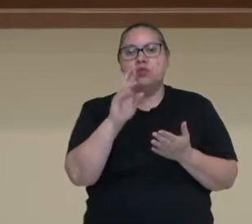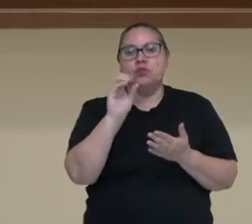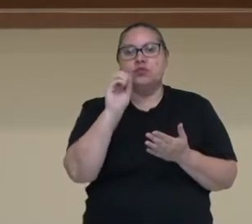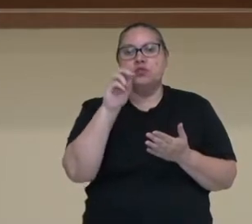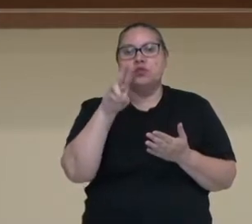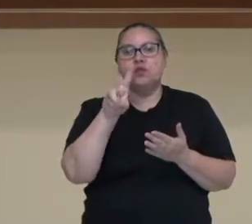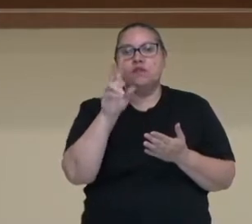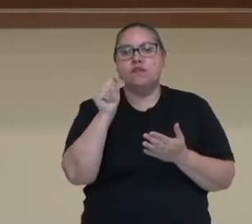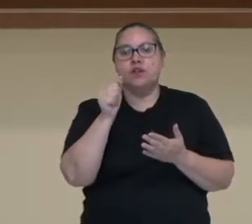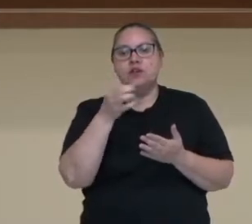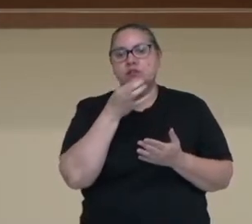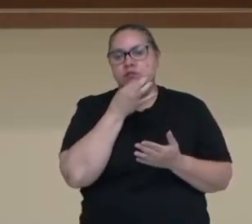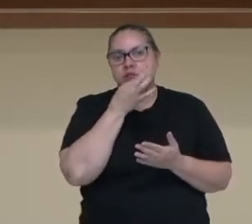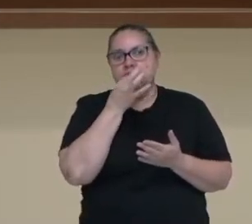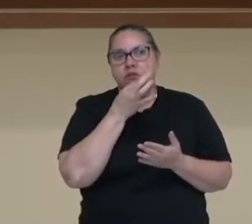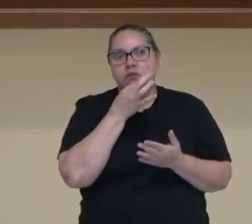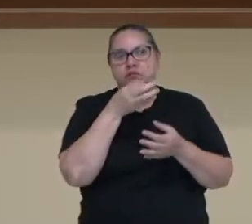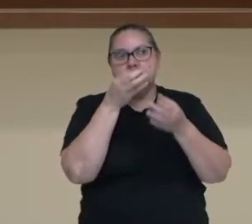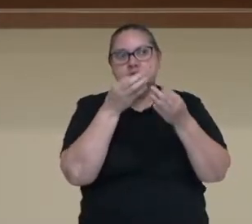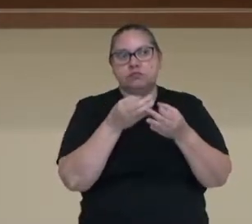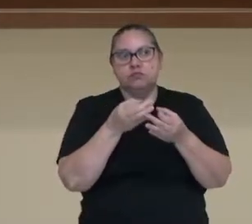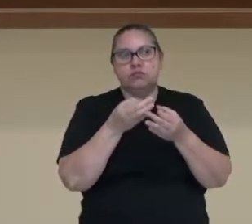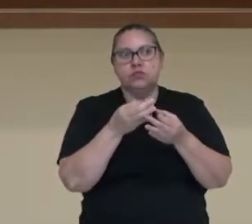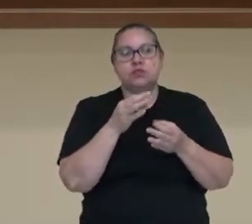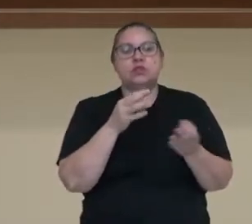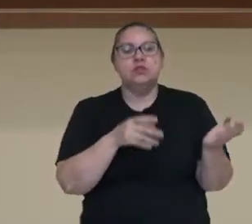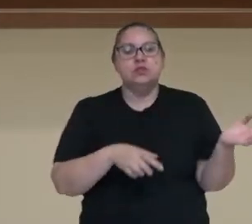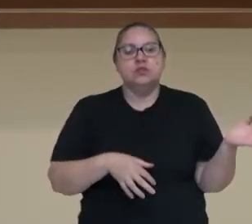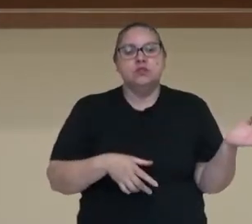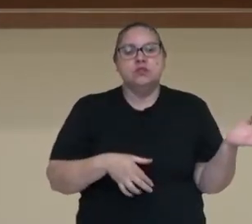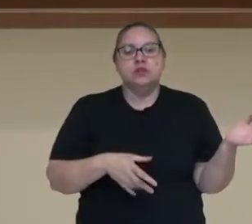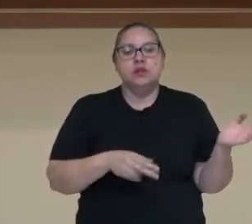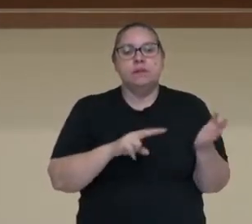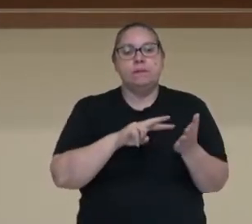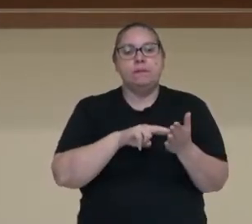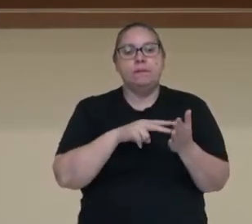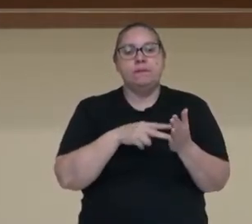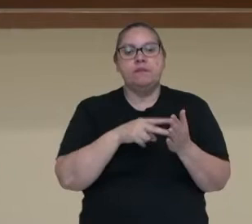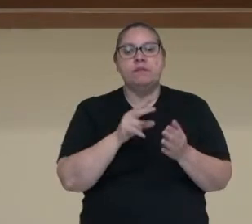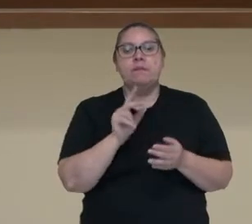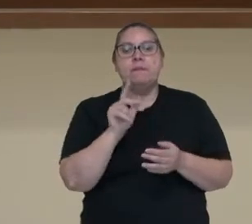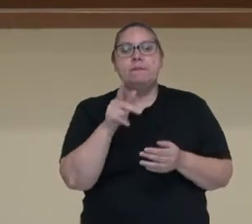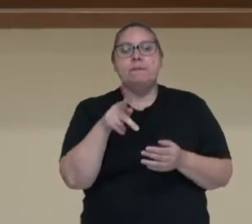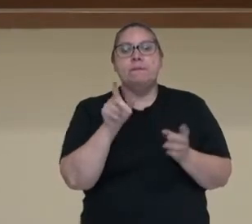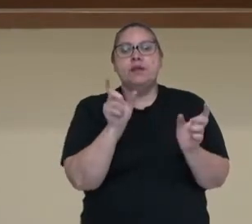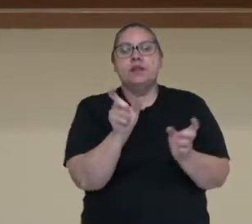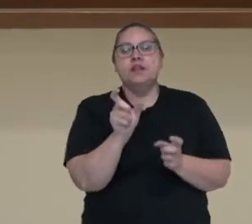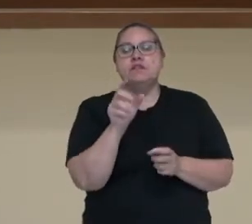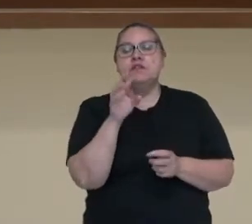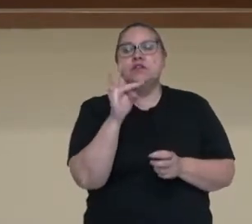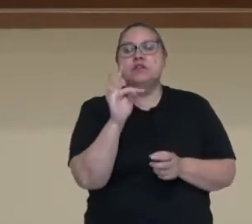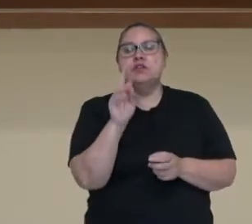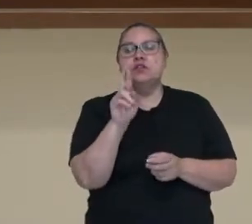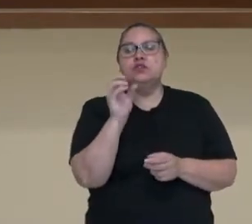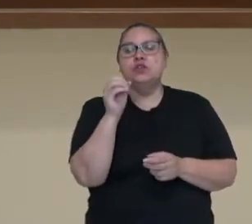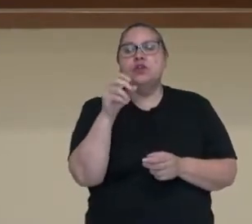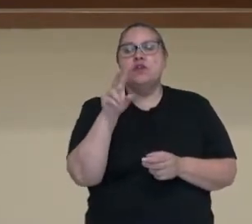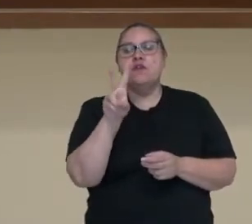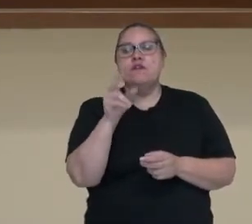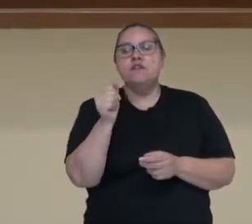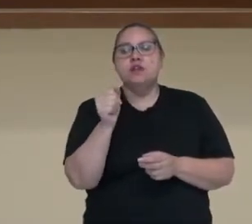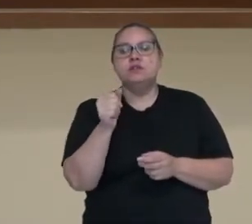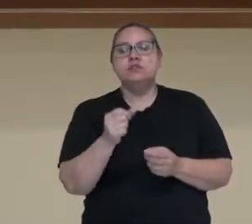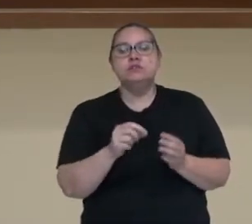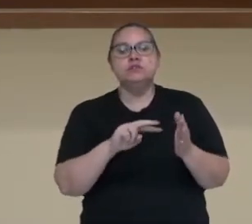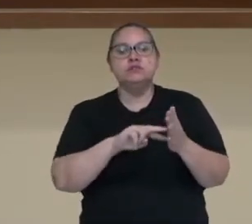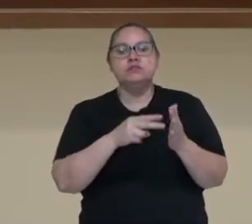tem a dica. Exatamente, trovadorismo vem da palavra trova, que significa poesia.